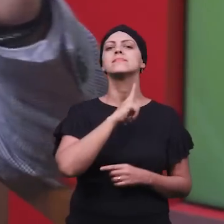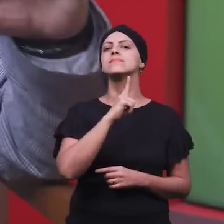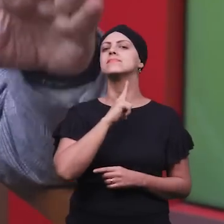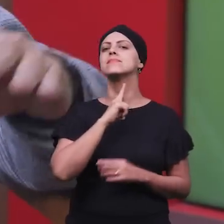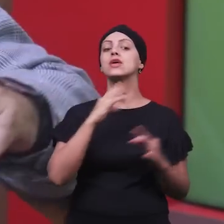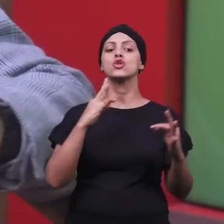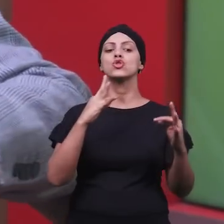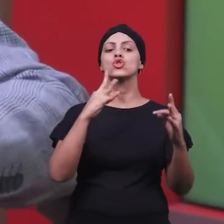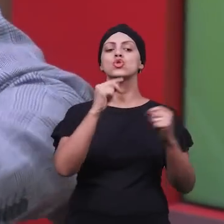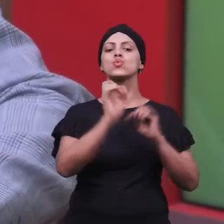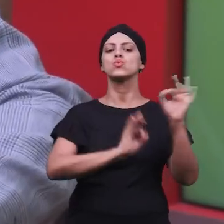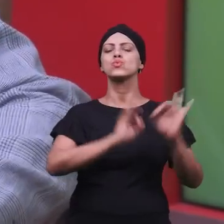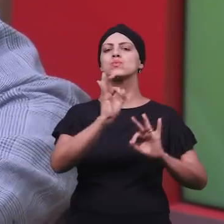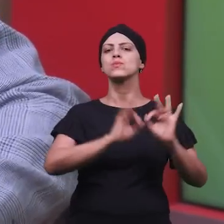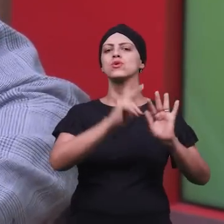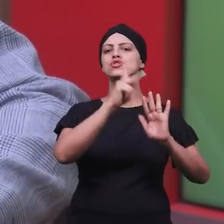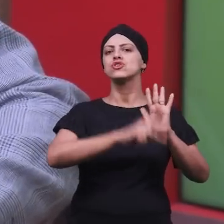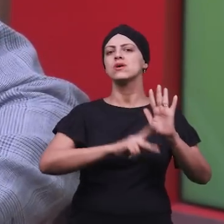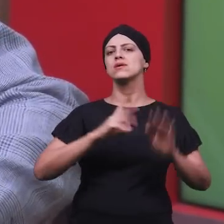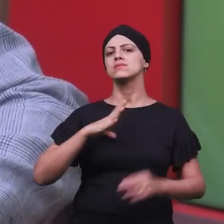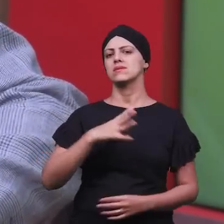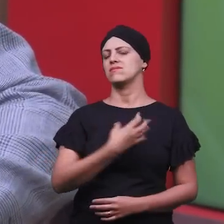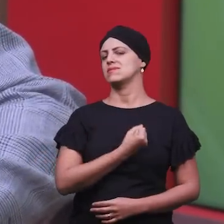todo o projeto da salvação.